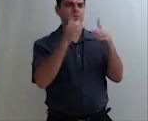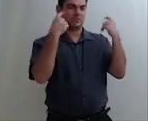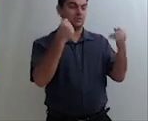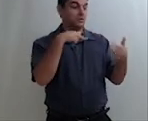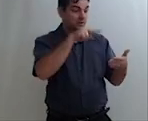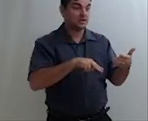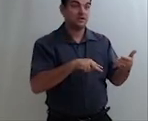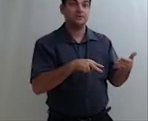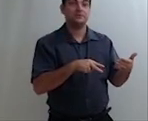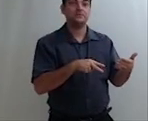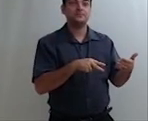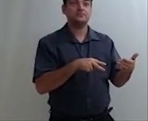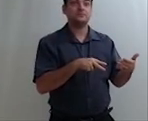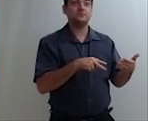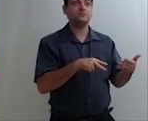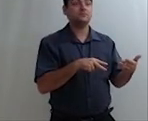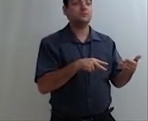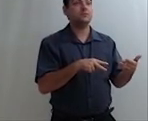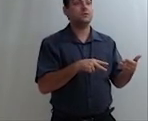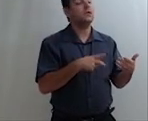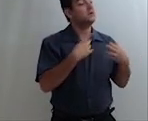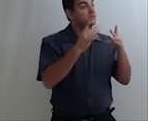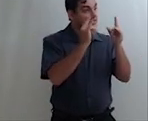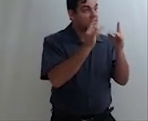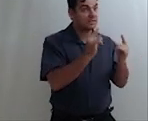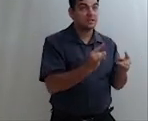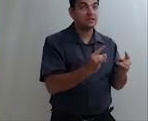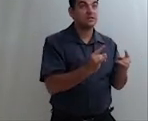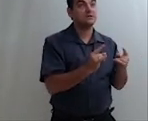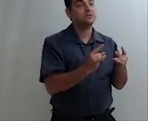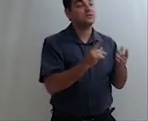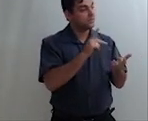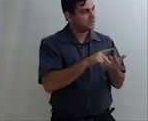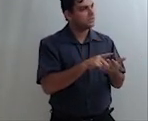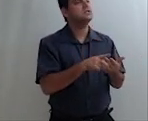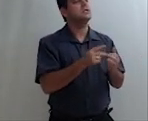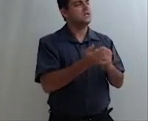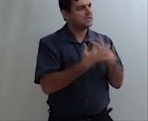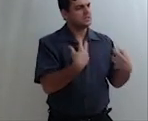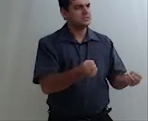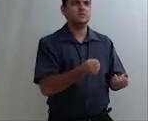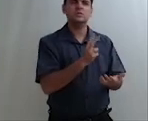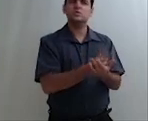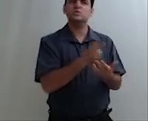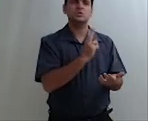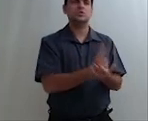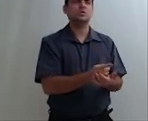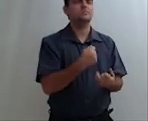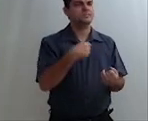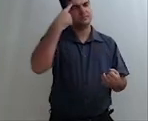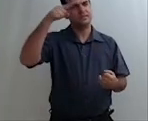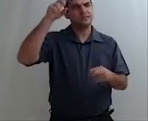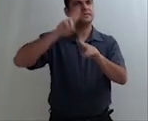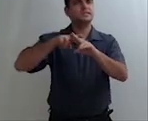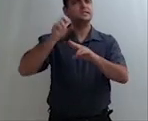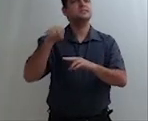faz a análise da prisão preventiva original e Manteve pelos fundamentos que se sustentavam que tá aqui